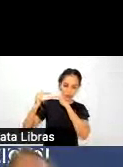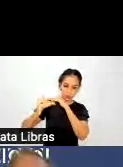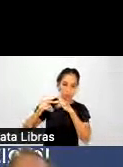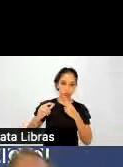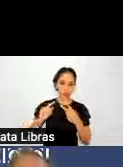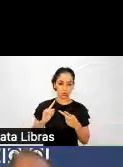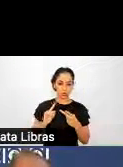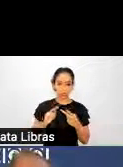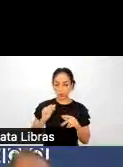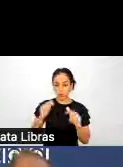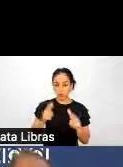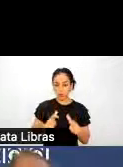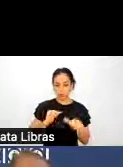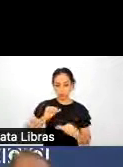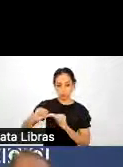livro, bicicletário.